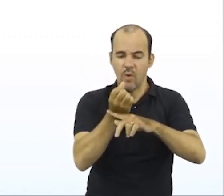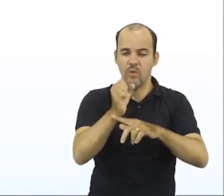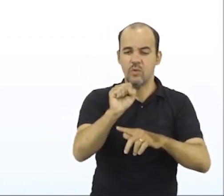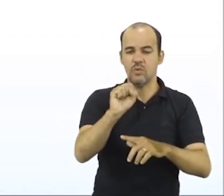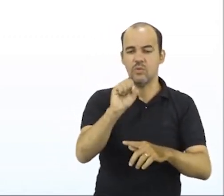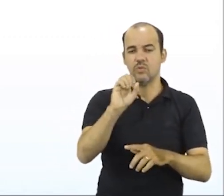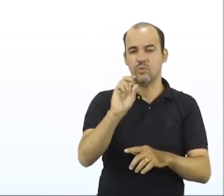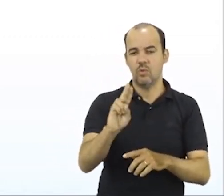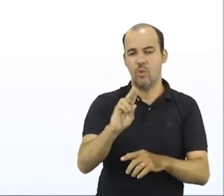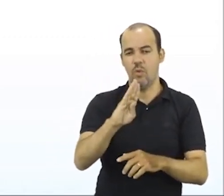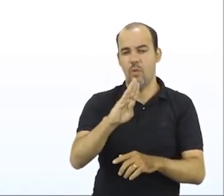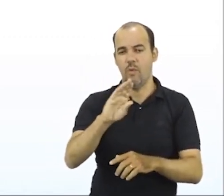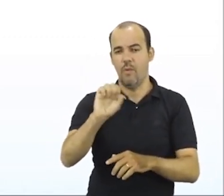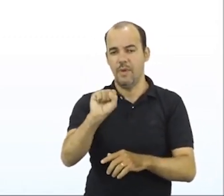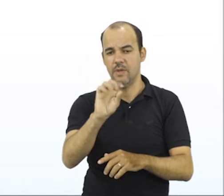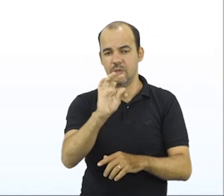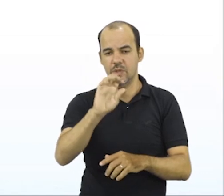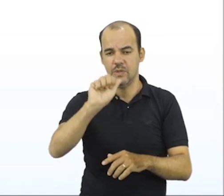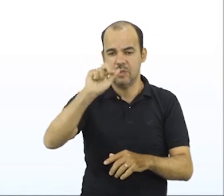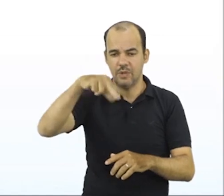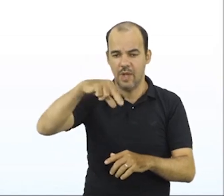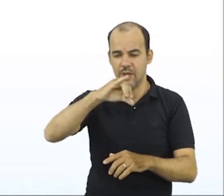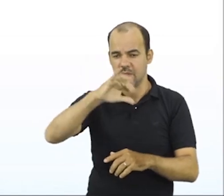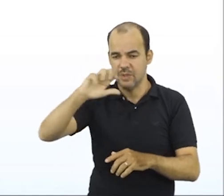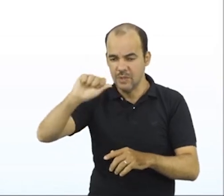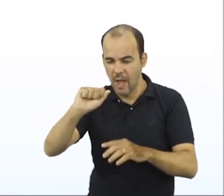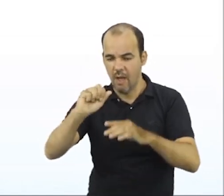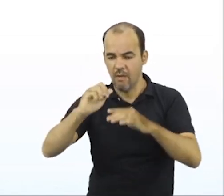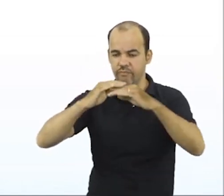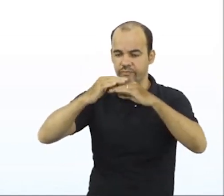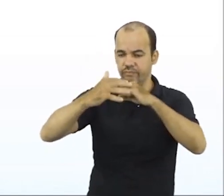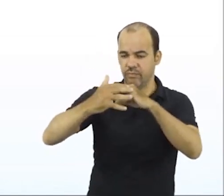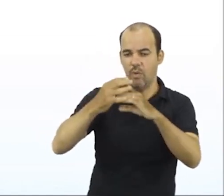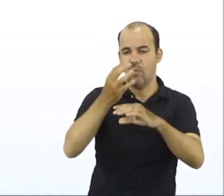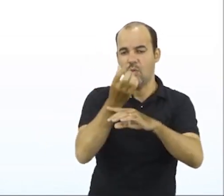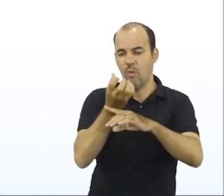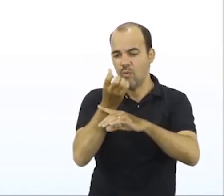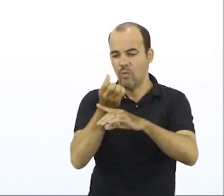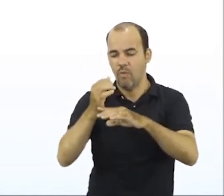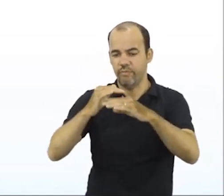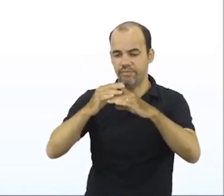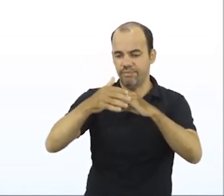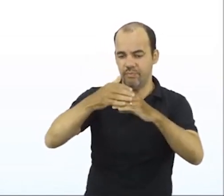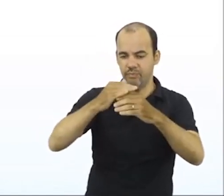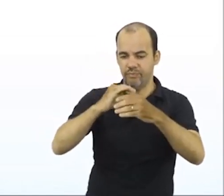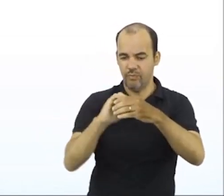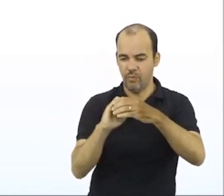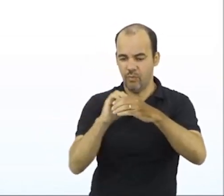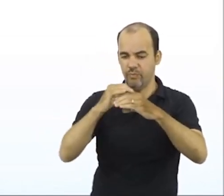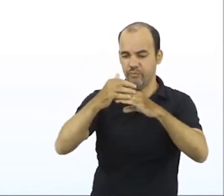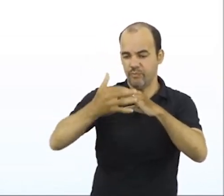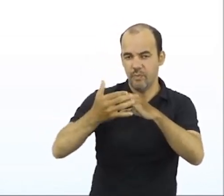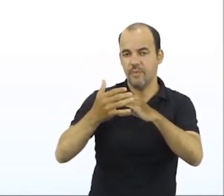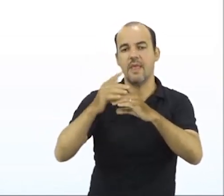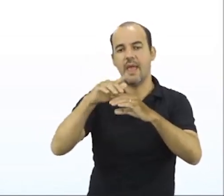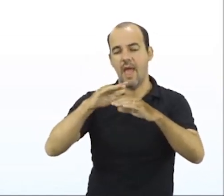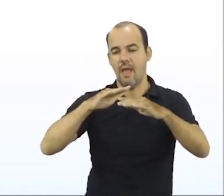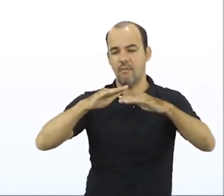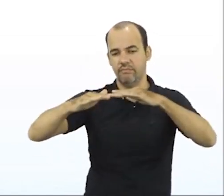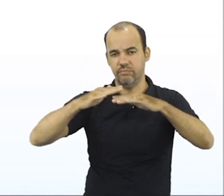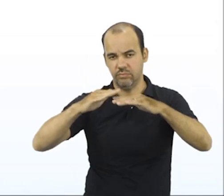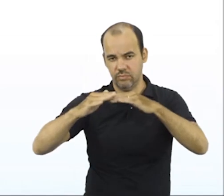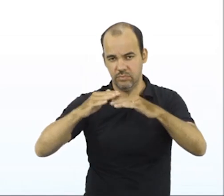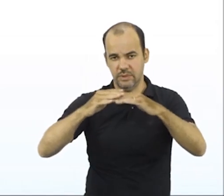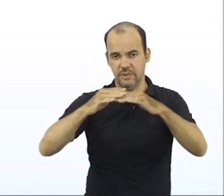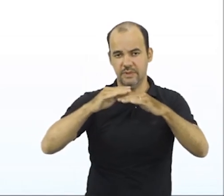que uma substância passa pela membrana, vai ser um transporte da membrana. Agora, o que é que eu preciso que vocês não esqueçam para o Enem? É